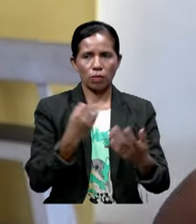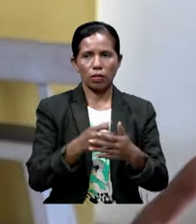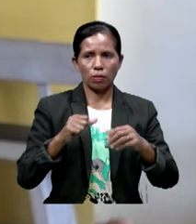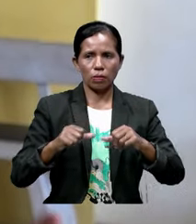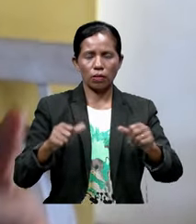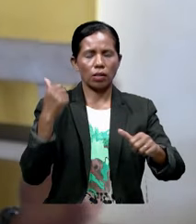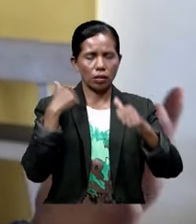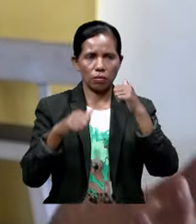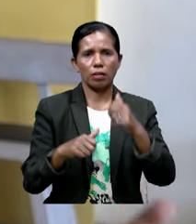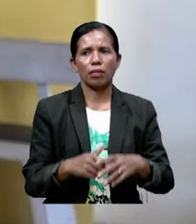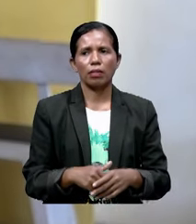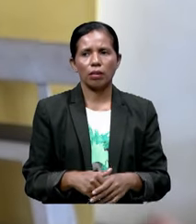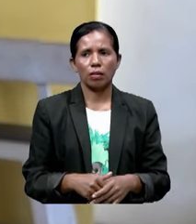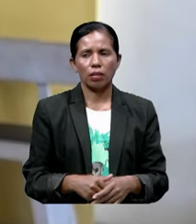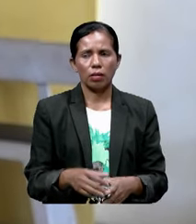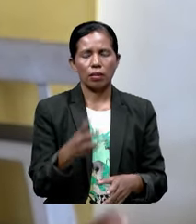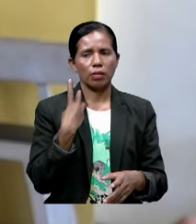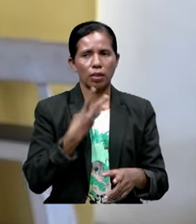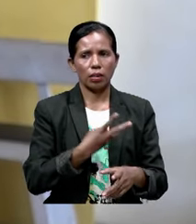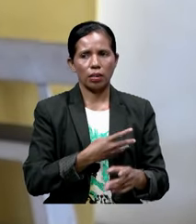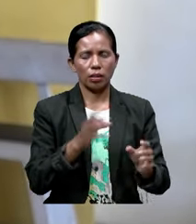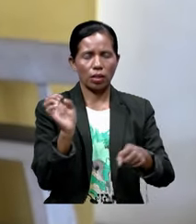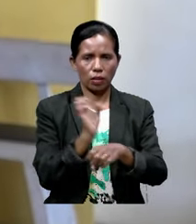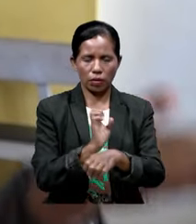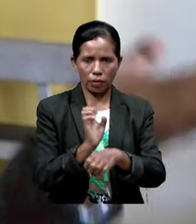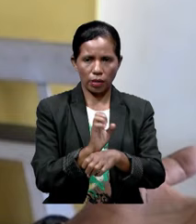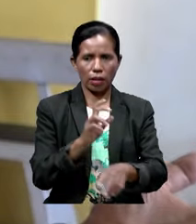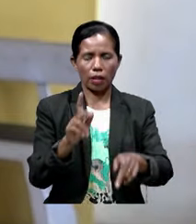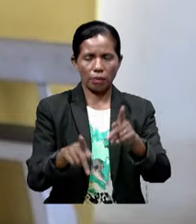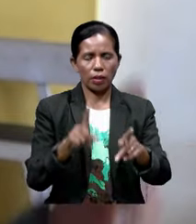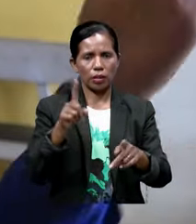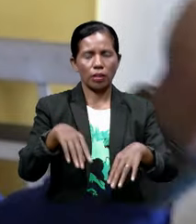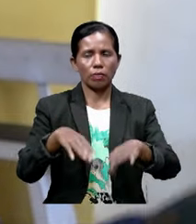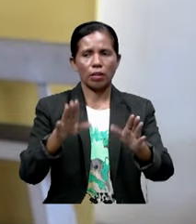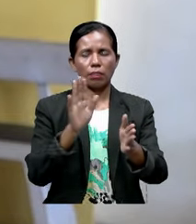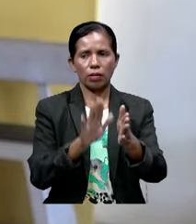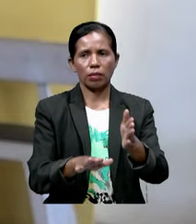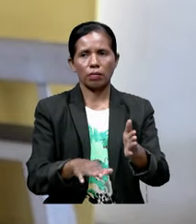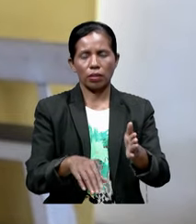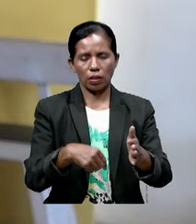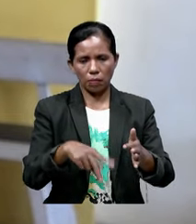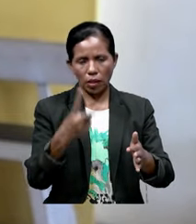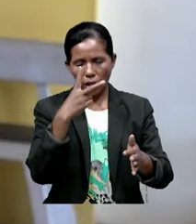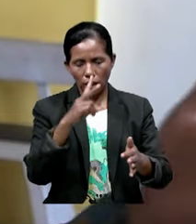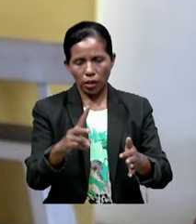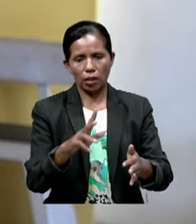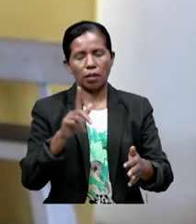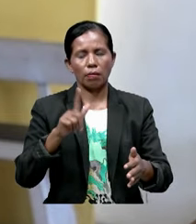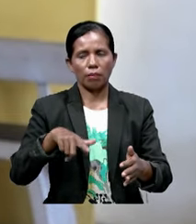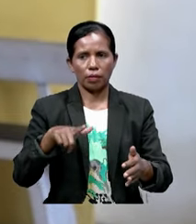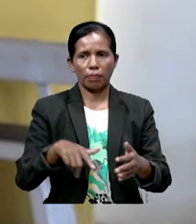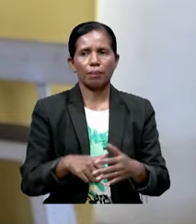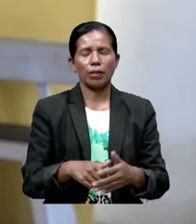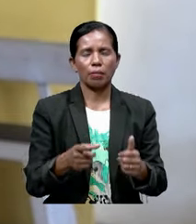ni atividade ni principio basic de TBS e economia e medan bema fa baratuli ni halai mena baratuli naga dene